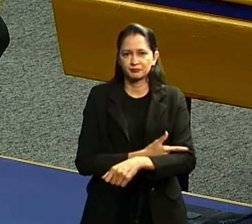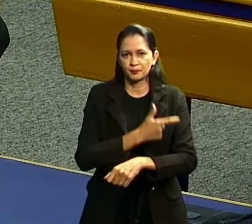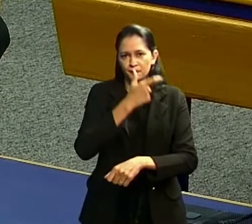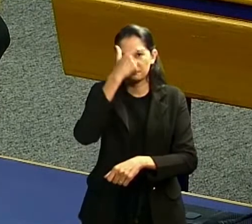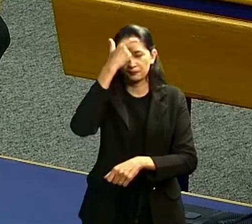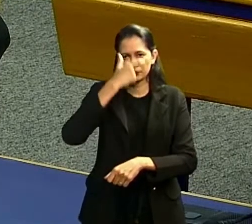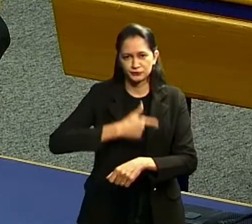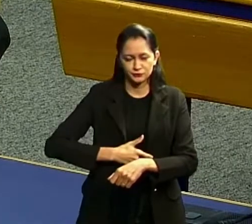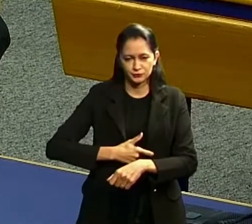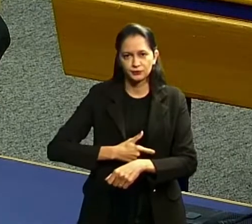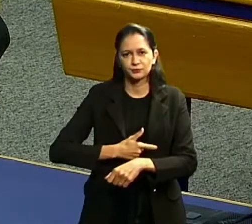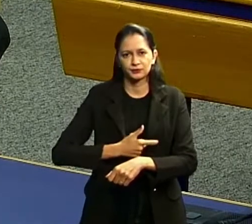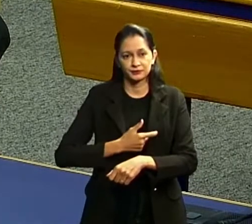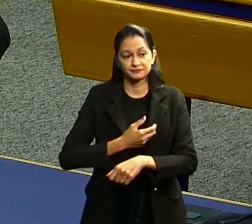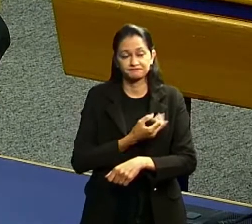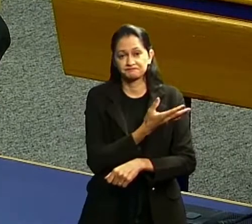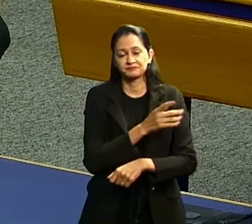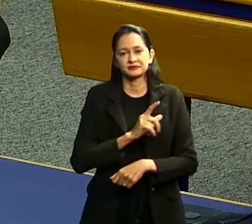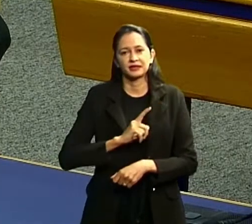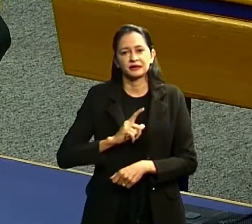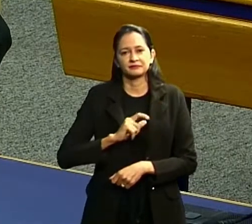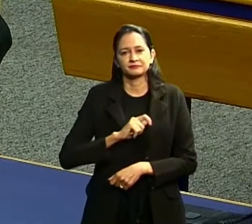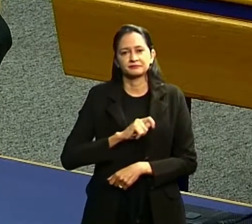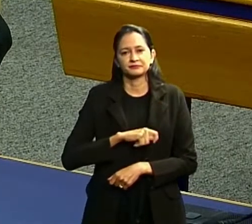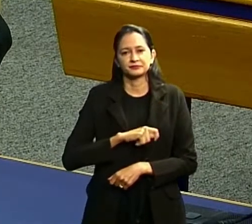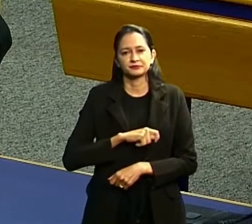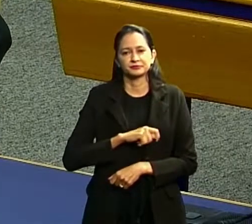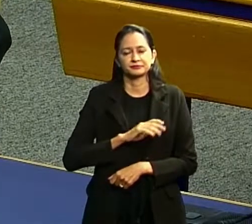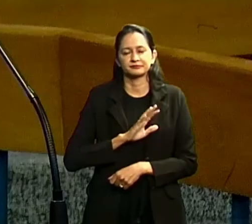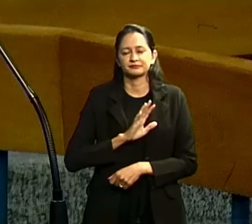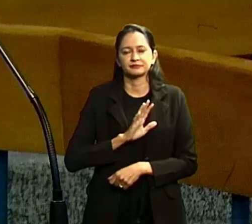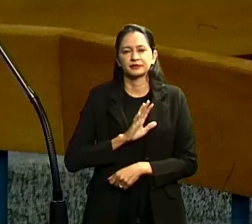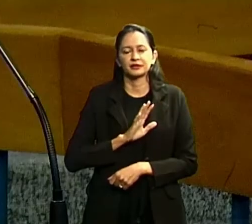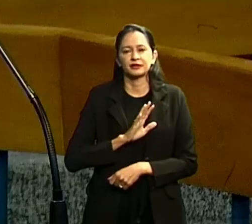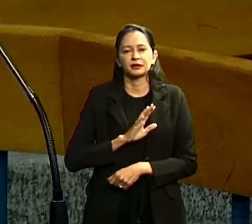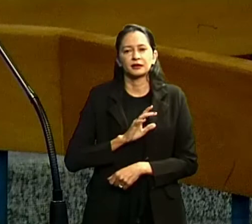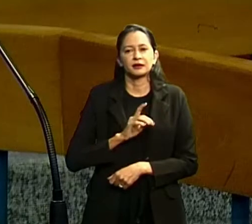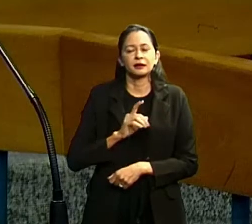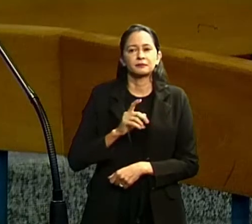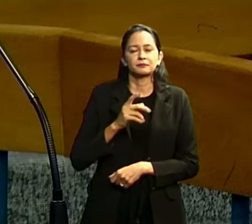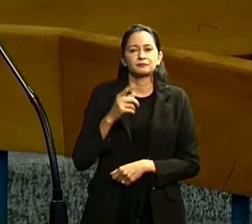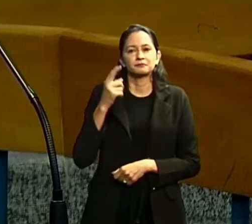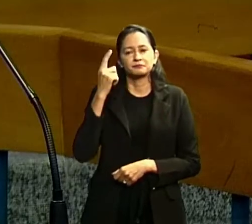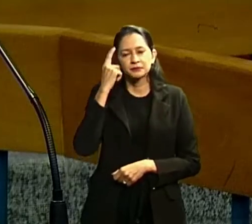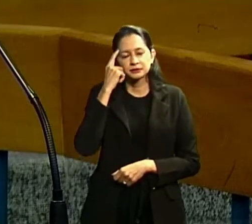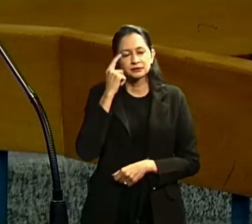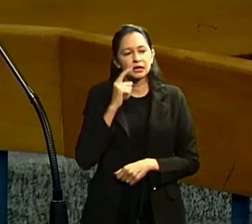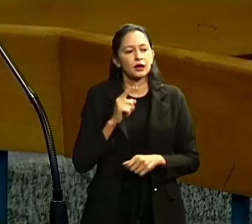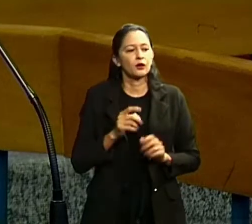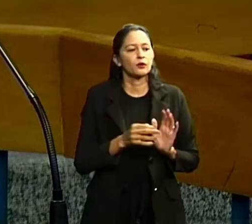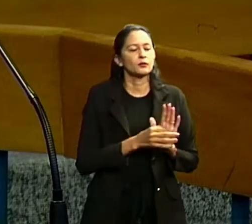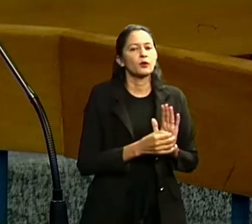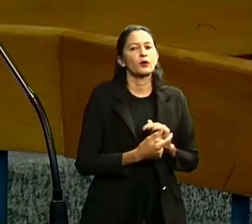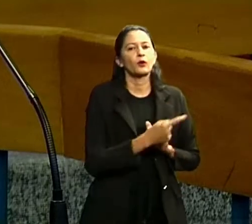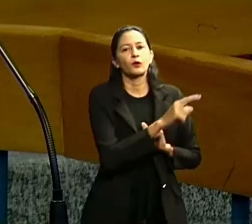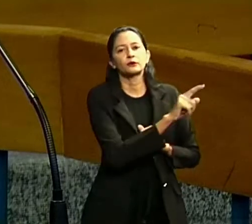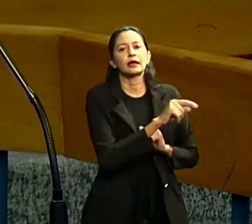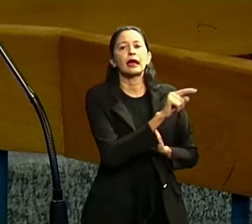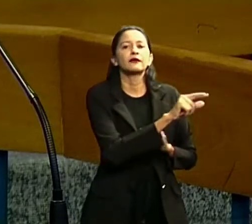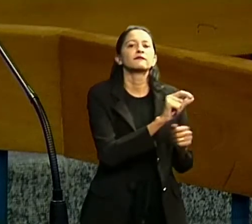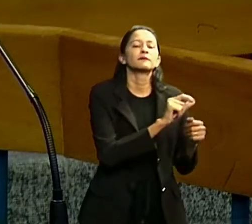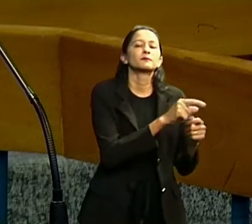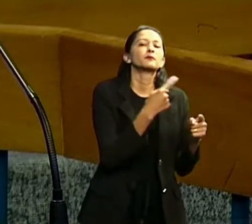que age de uma forma covarde, a gente não tem que olhar o outro lado. A pessoa que